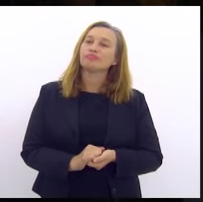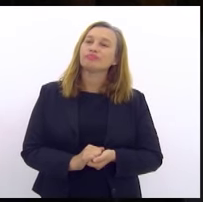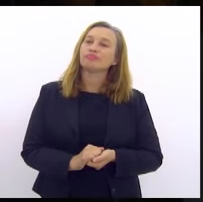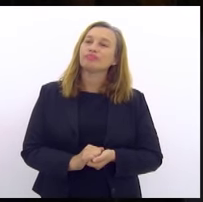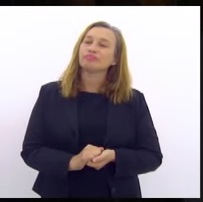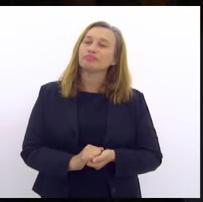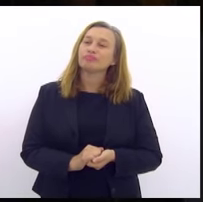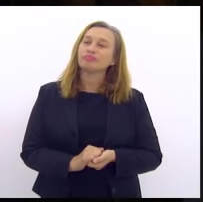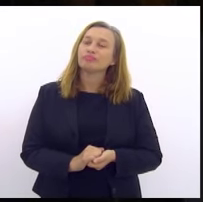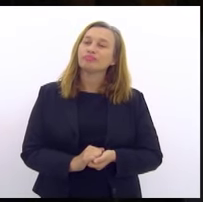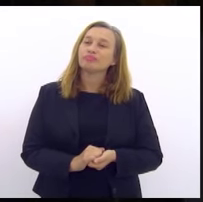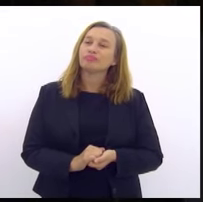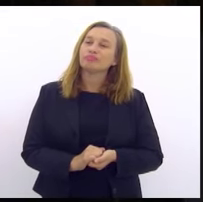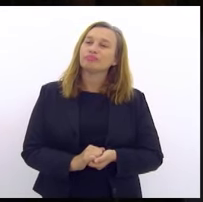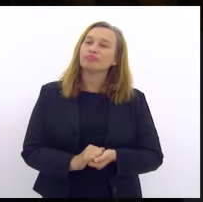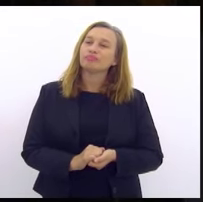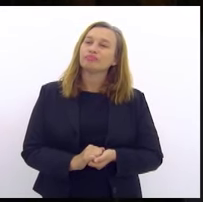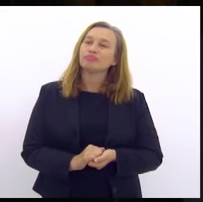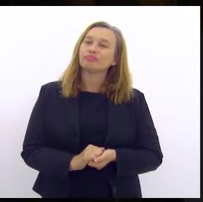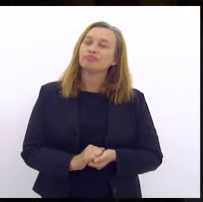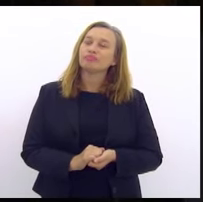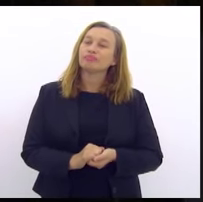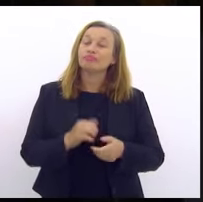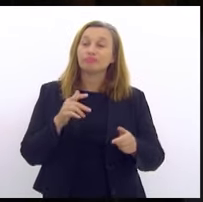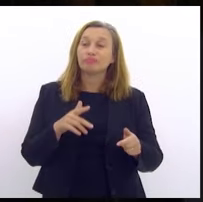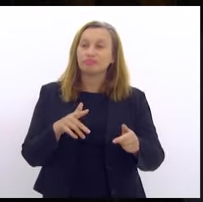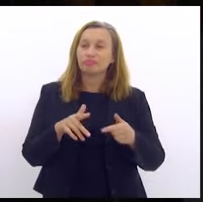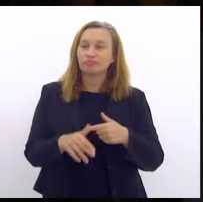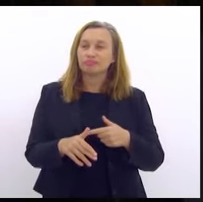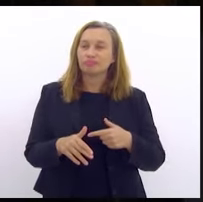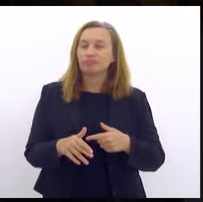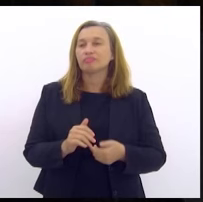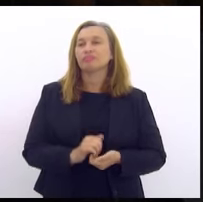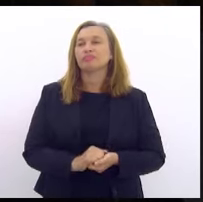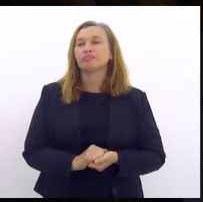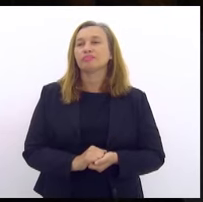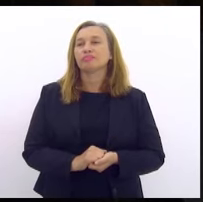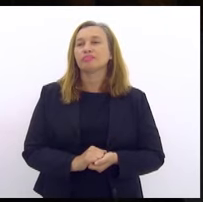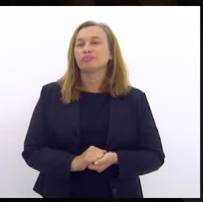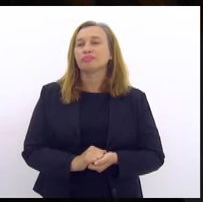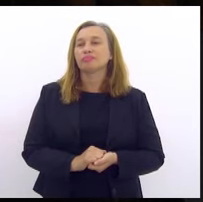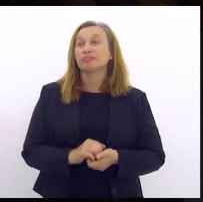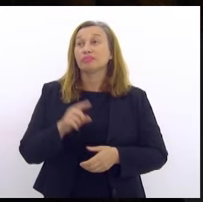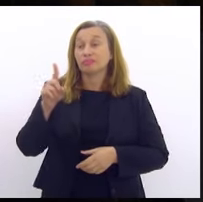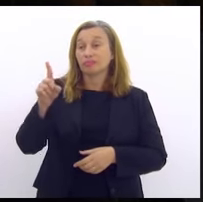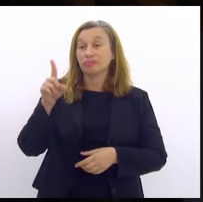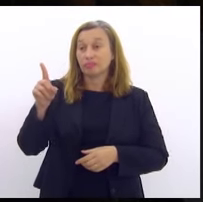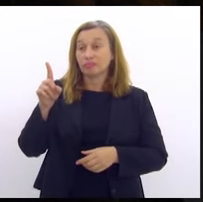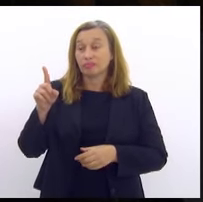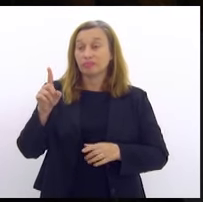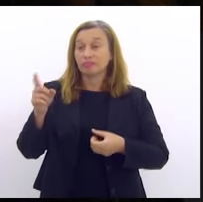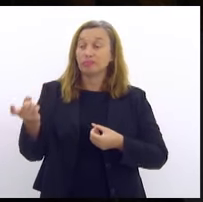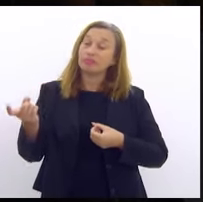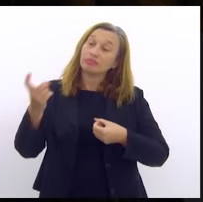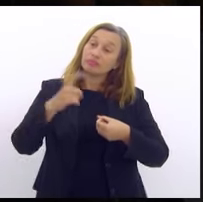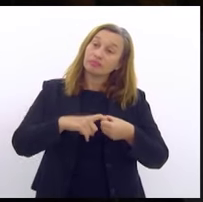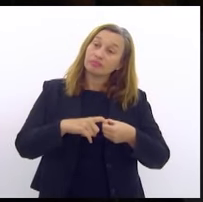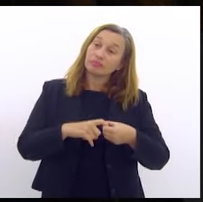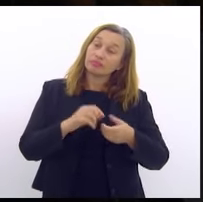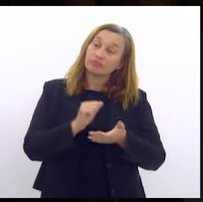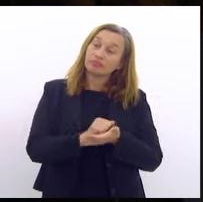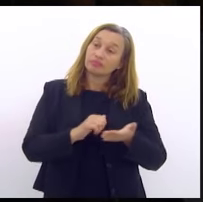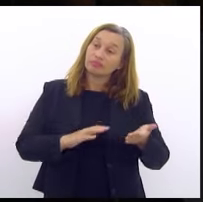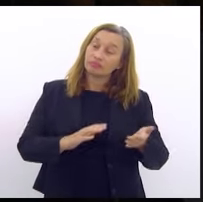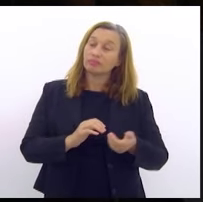pelas Nações Unidas. Interrompi a minha participação lá para voltar e poder acompanhar e participar